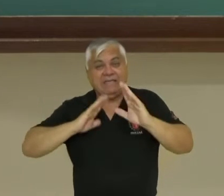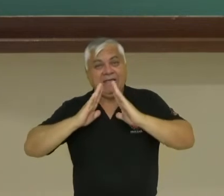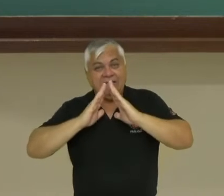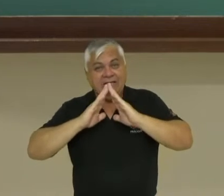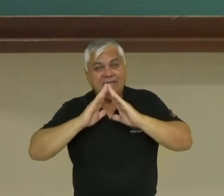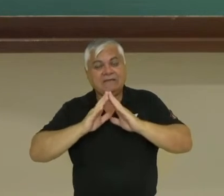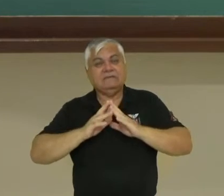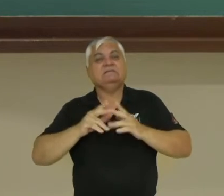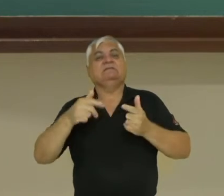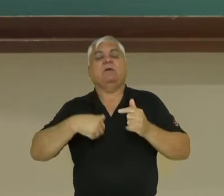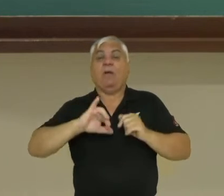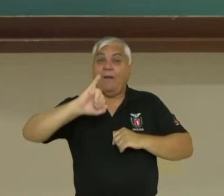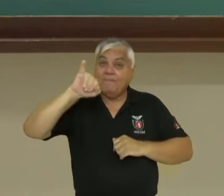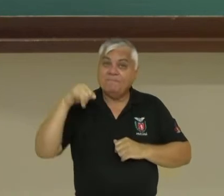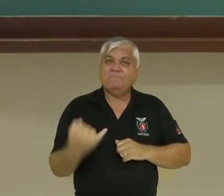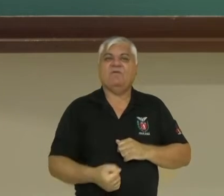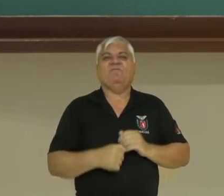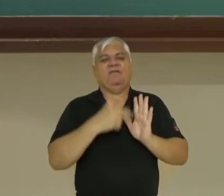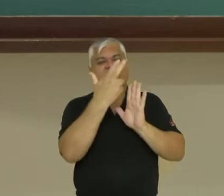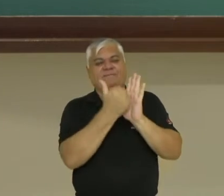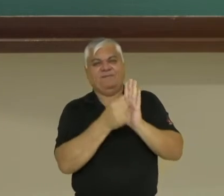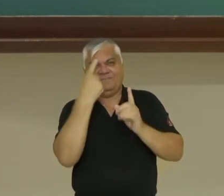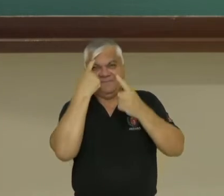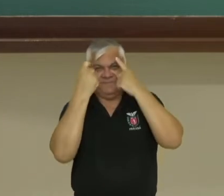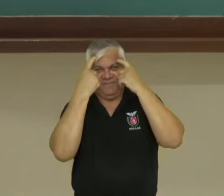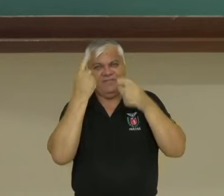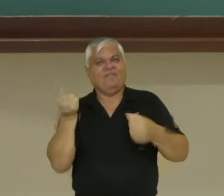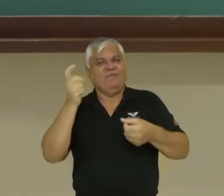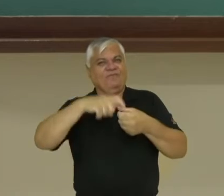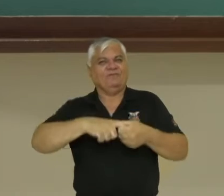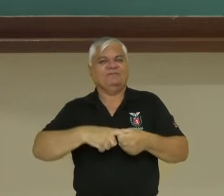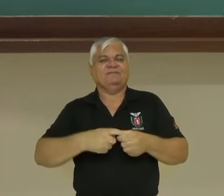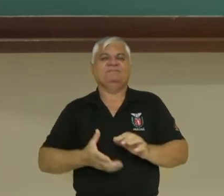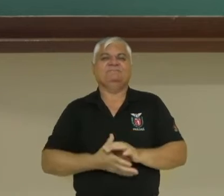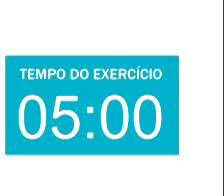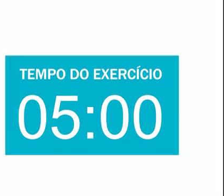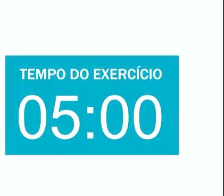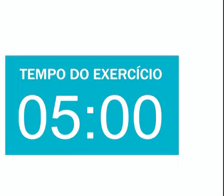tá bom? Aproveite e boa criação, daqui a pouco a gente volta.